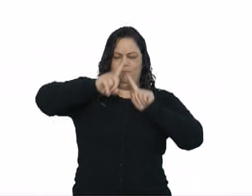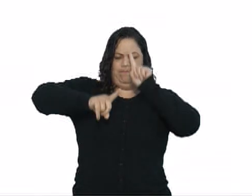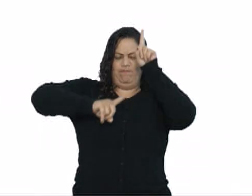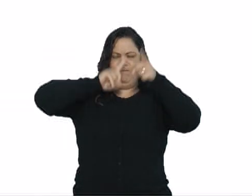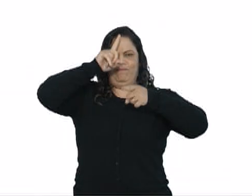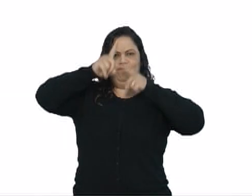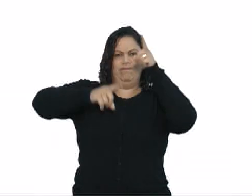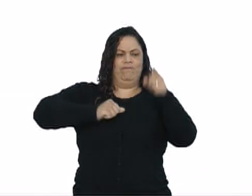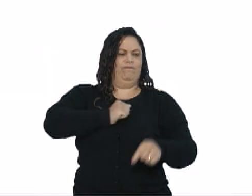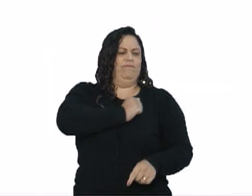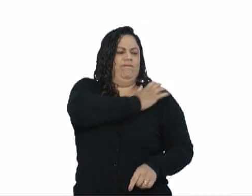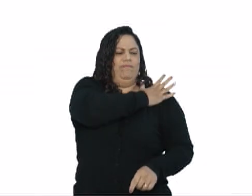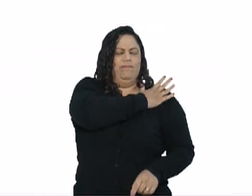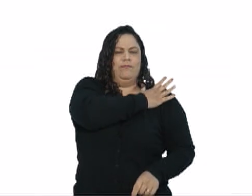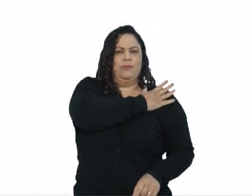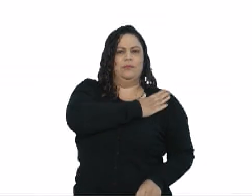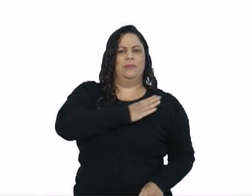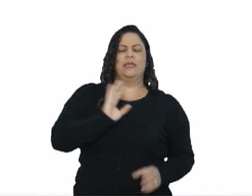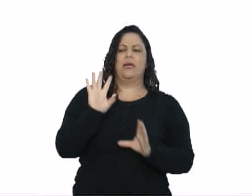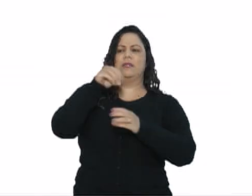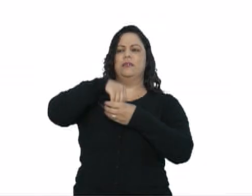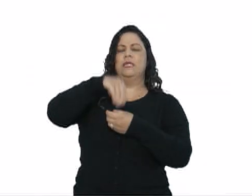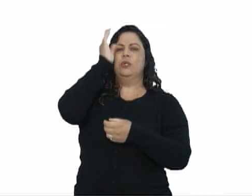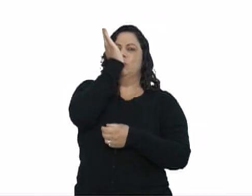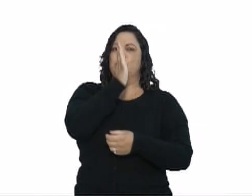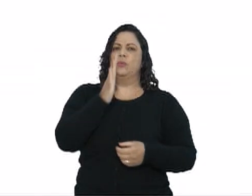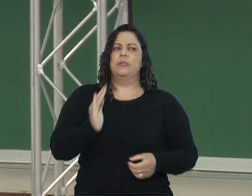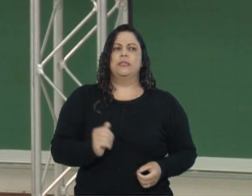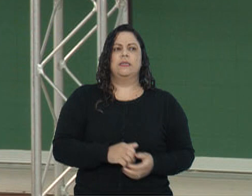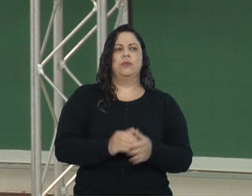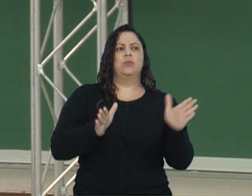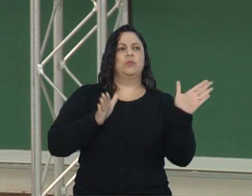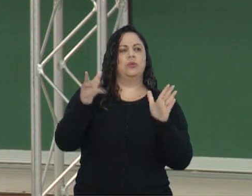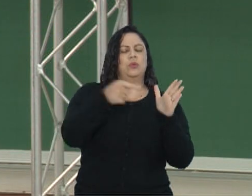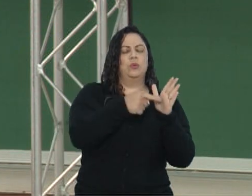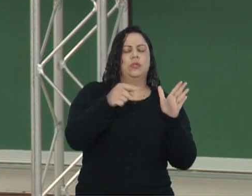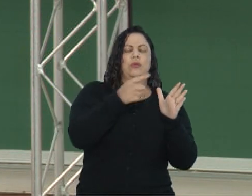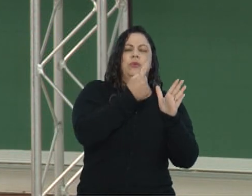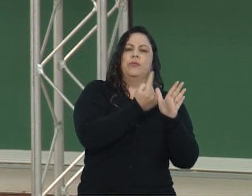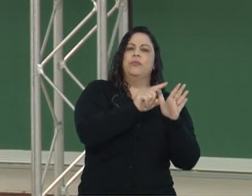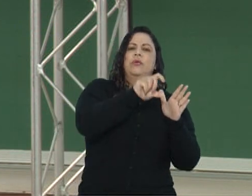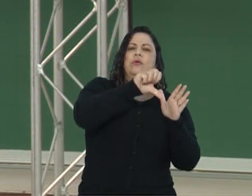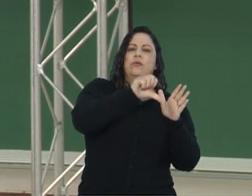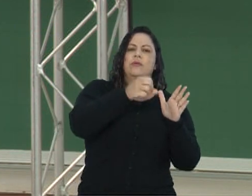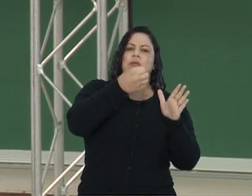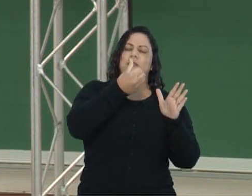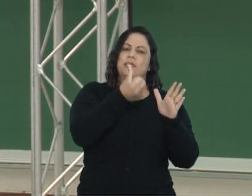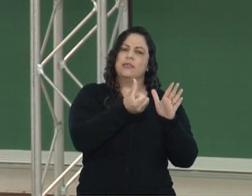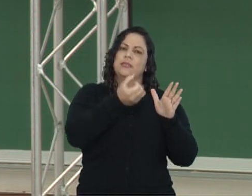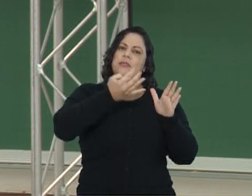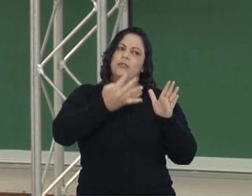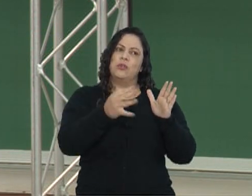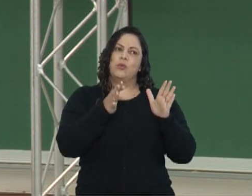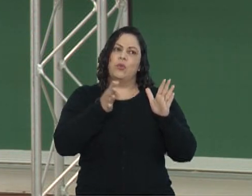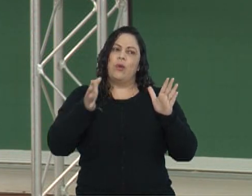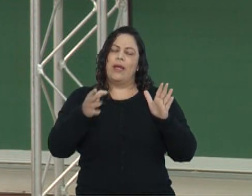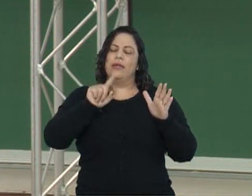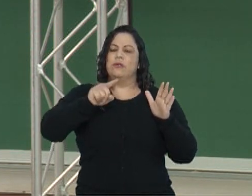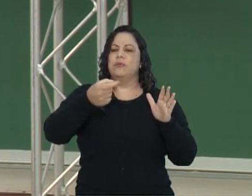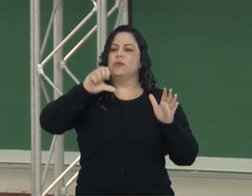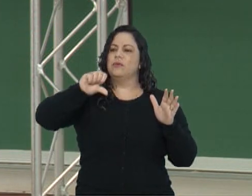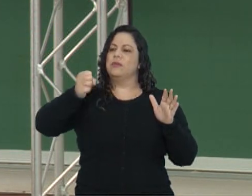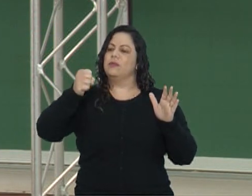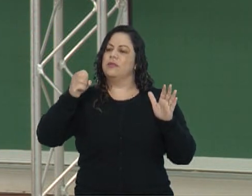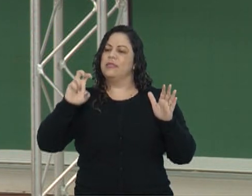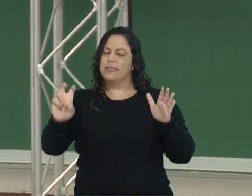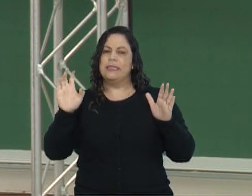ditadura militar no Brasil, que durou de 64 a 85. Né? Aí 20 para 21 anos. Sobre